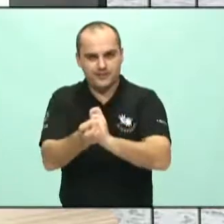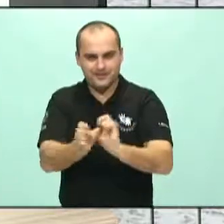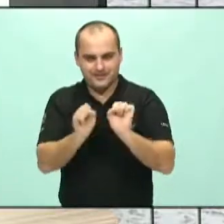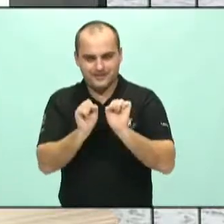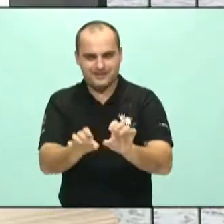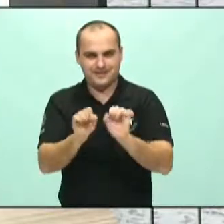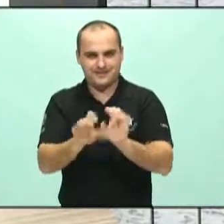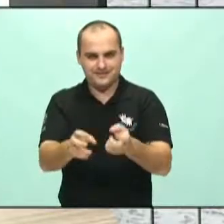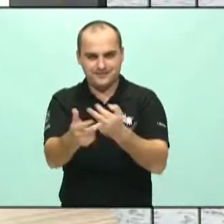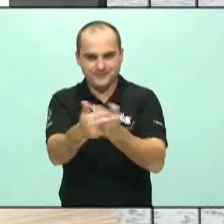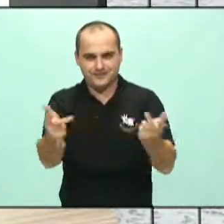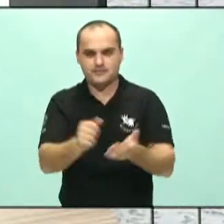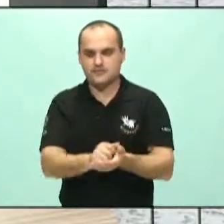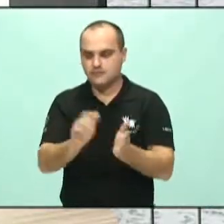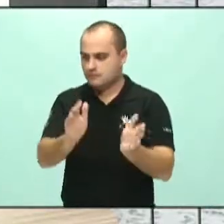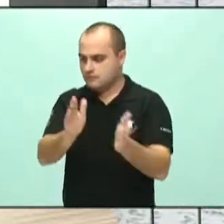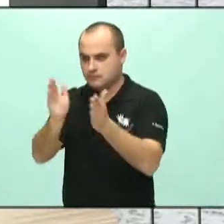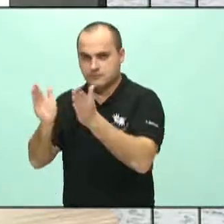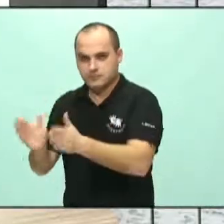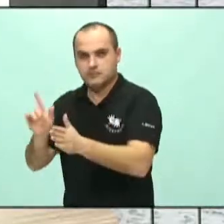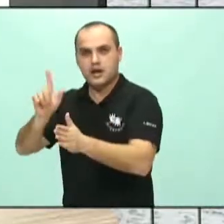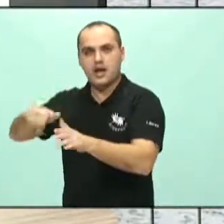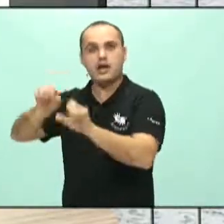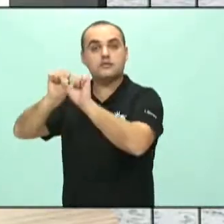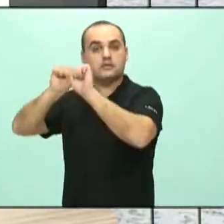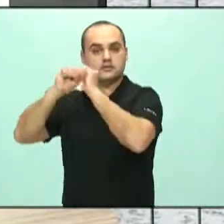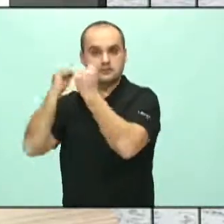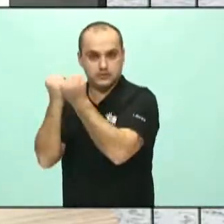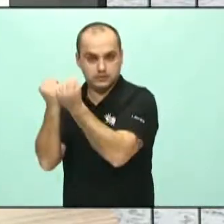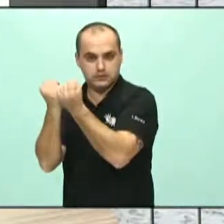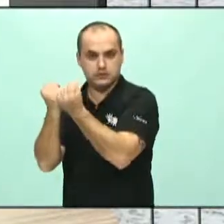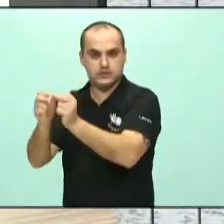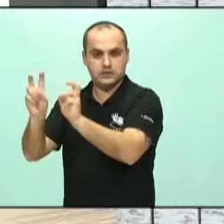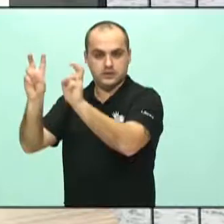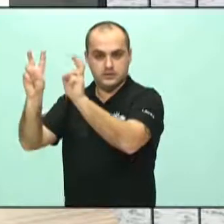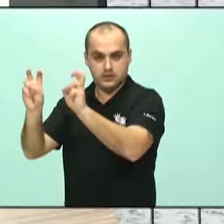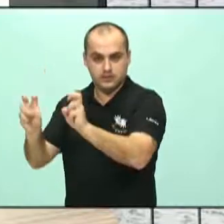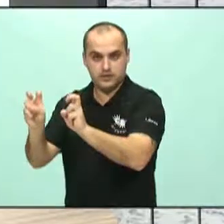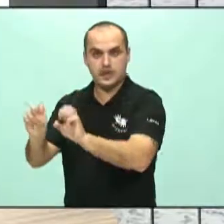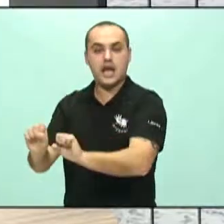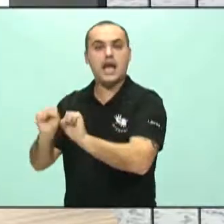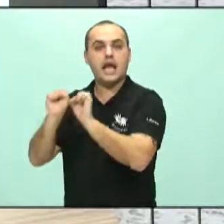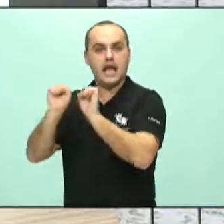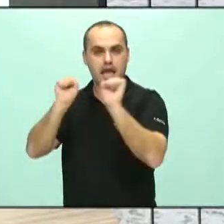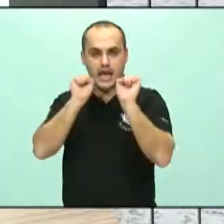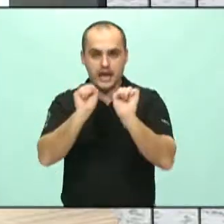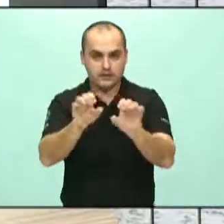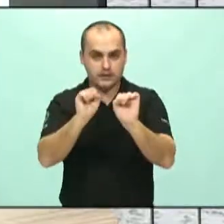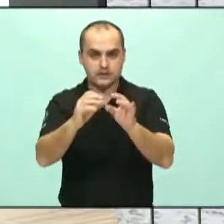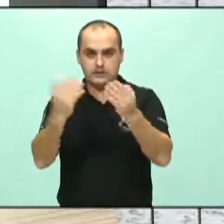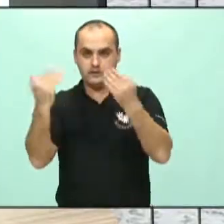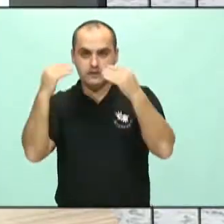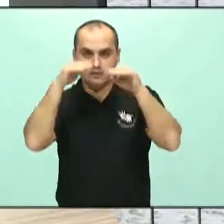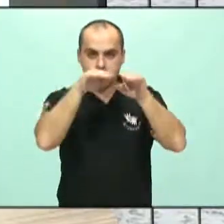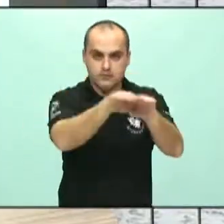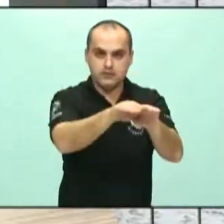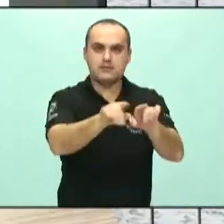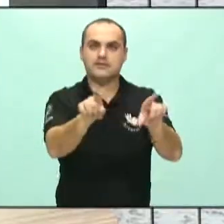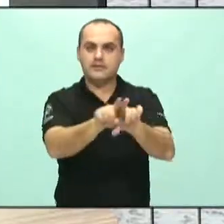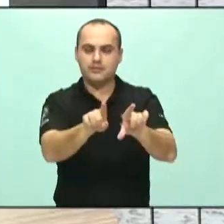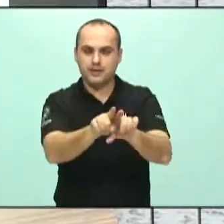a última etapa é um seminário. O seminário tem a temática educação, inclusão e